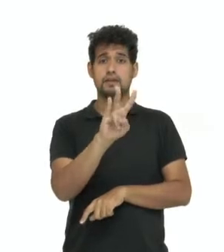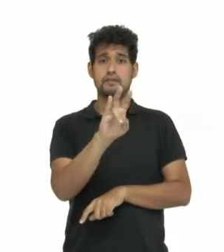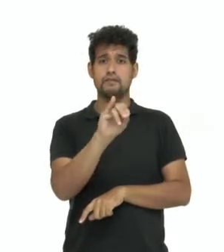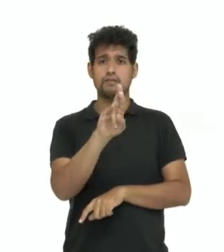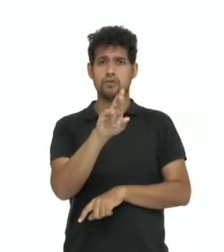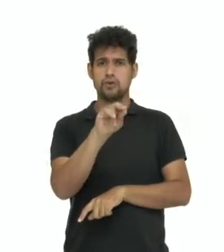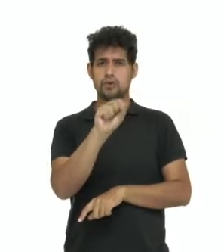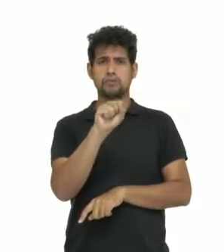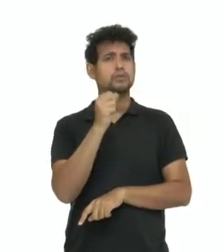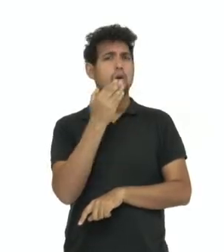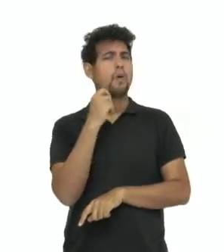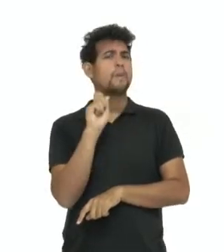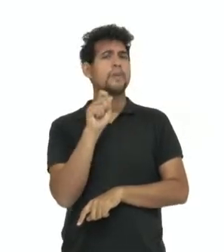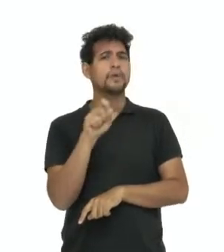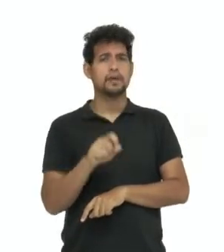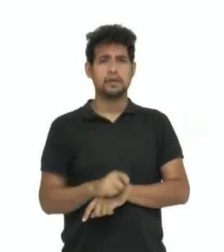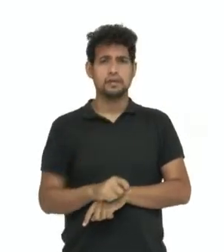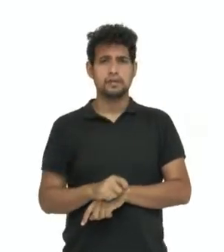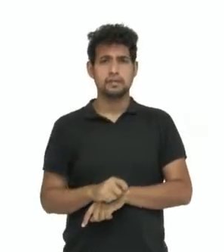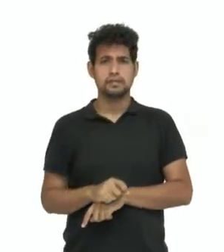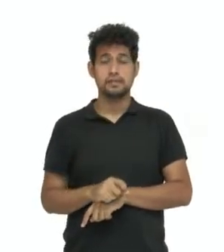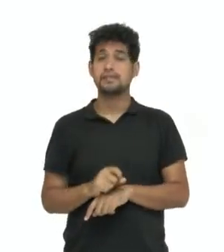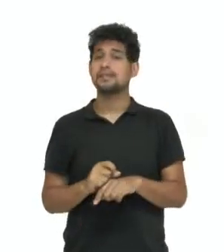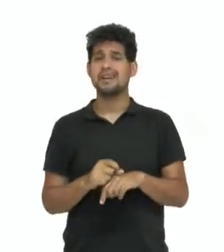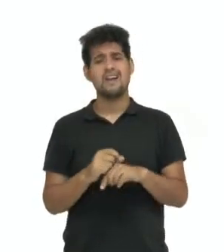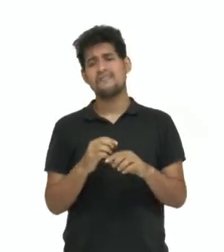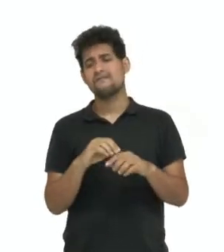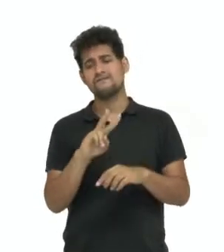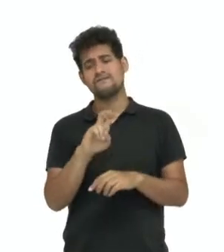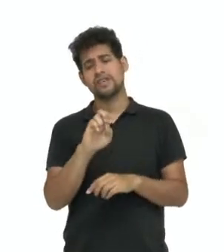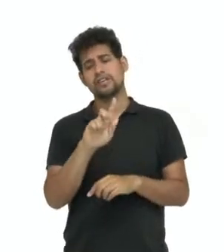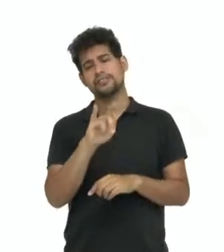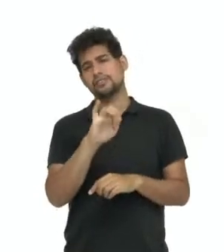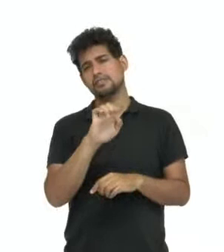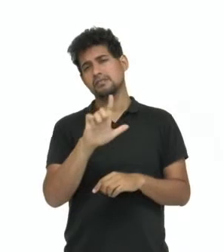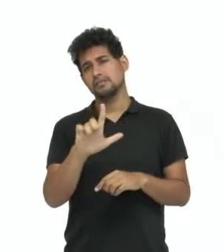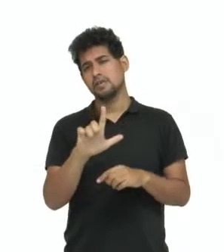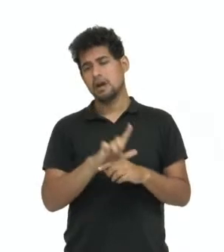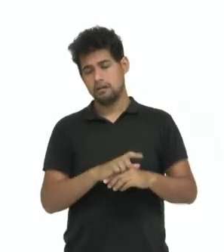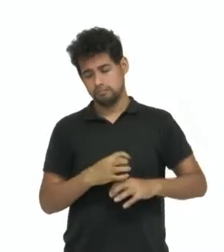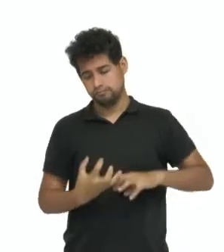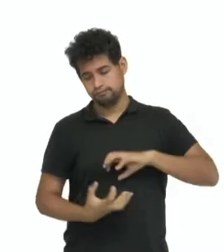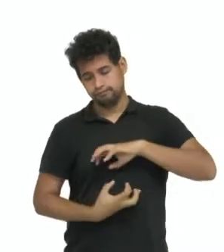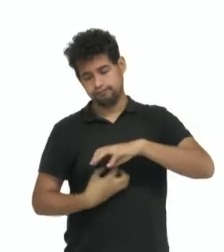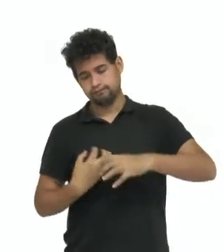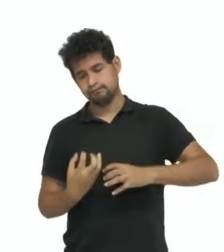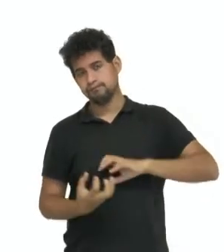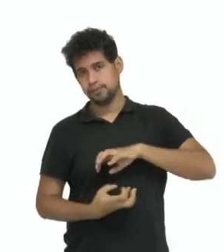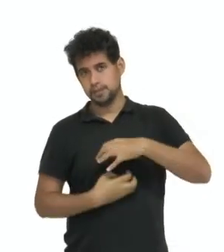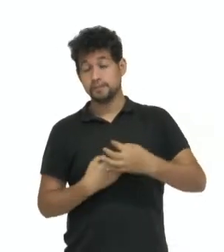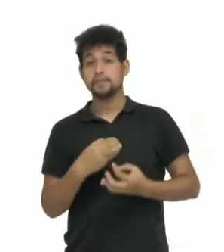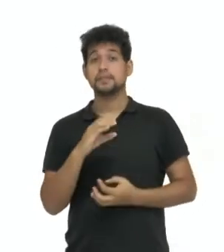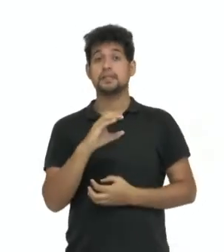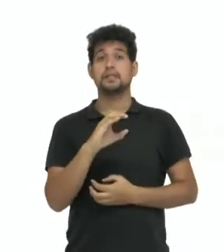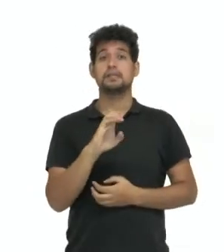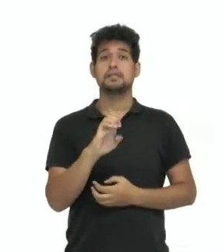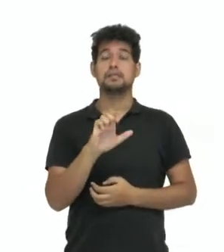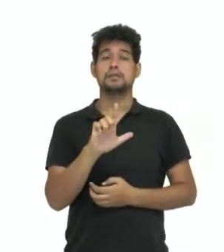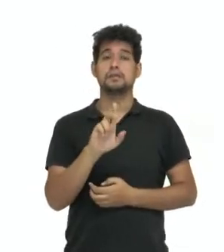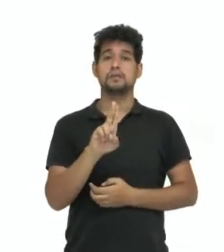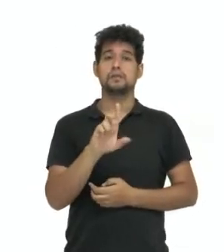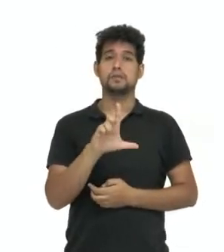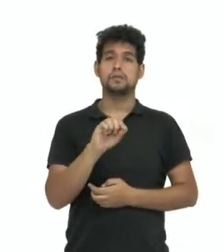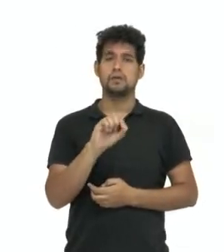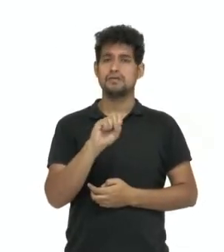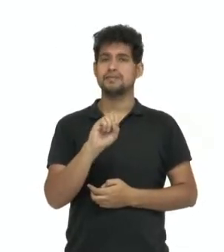de vegetais, né? Apresentando aí adaptações para a digestão da celulose. Então, os herbívoros